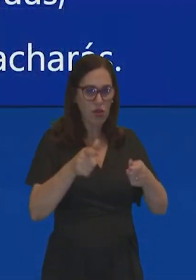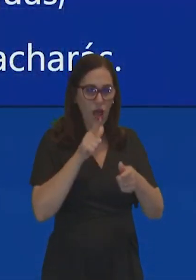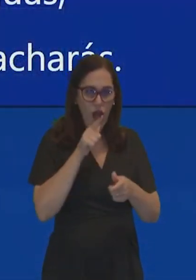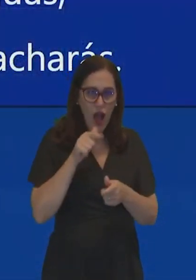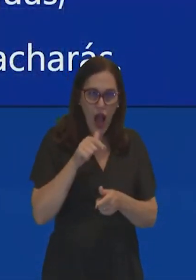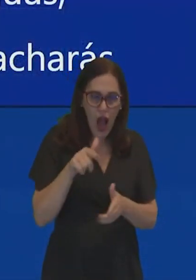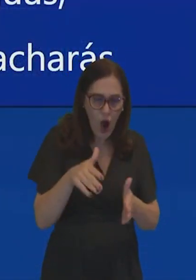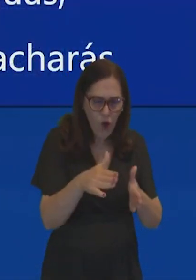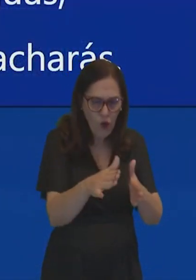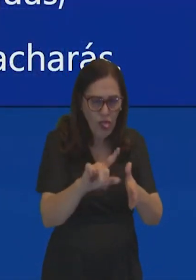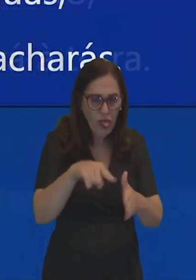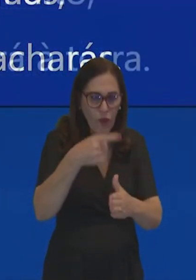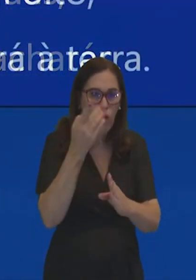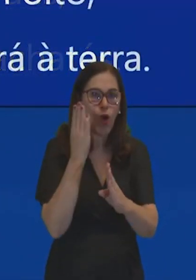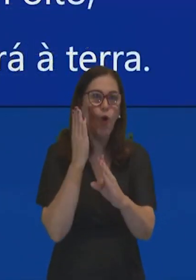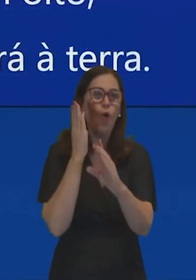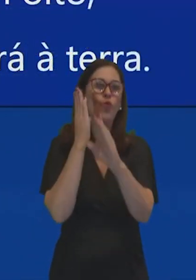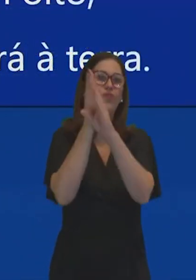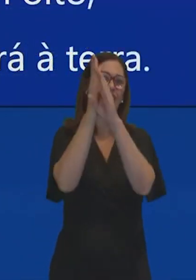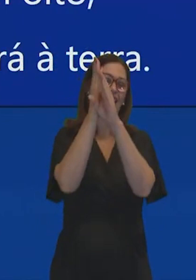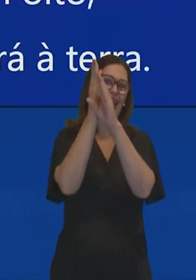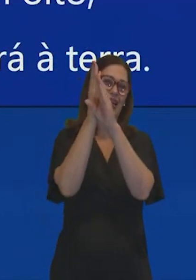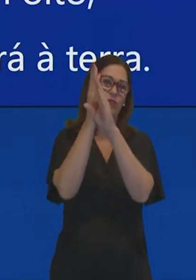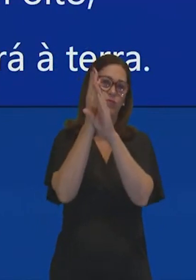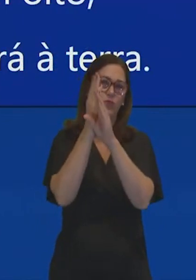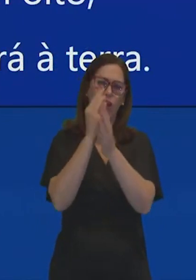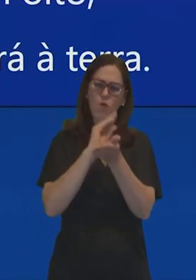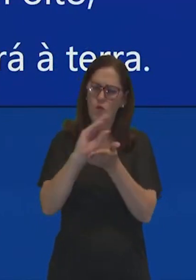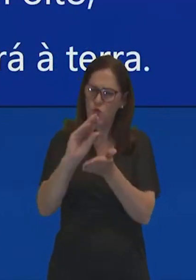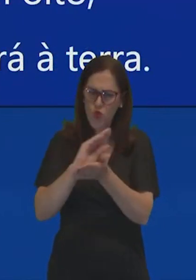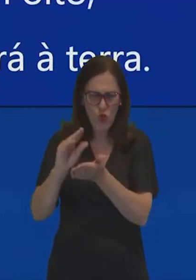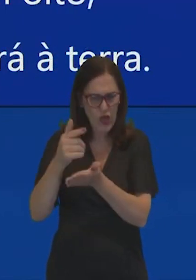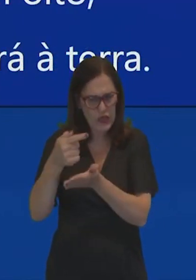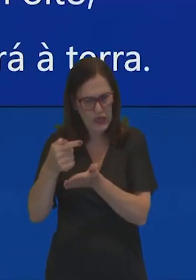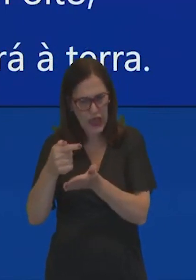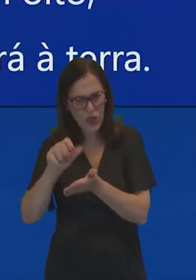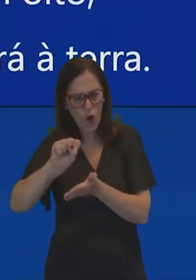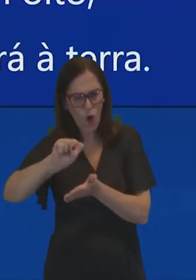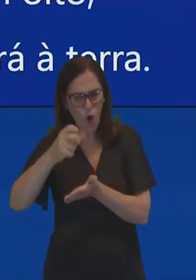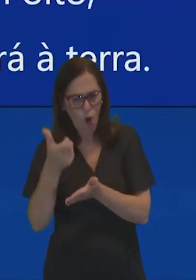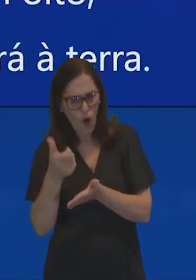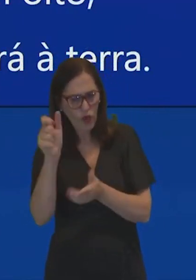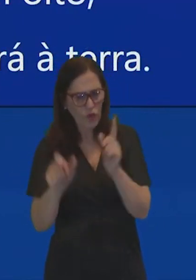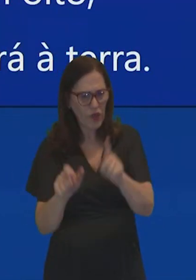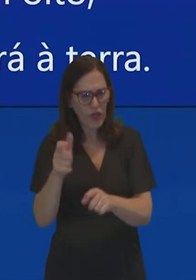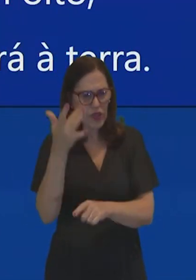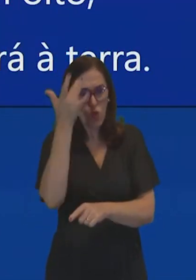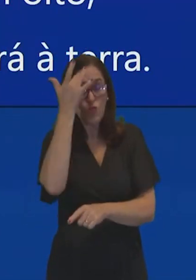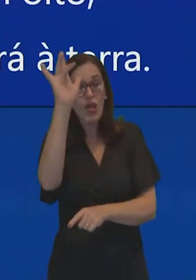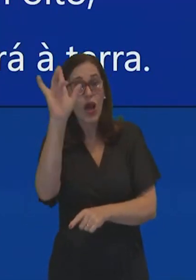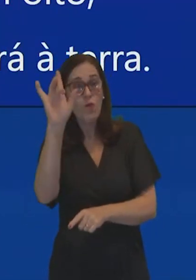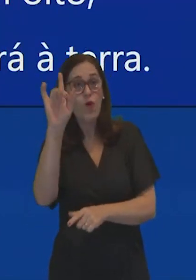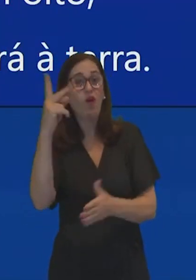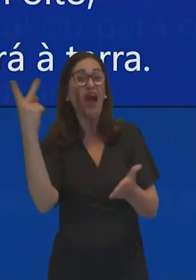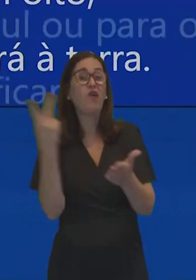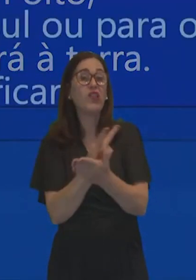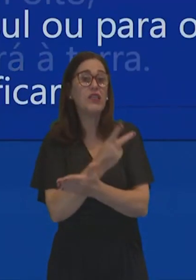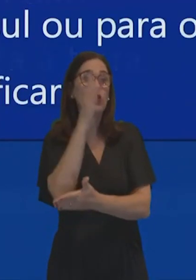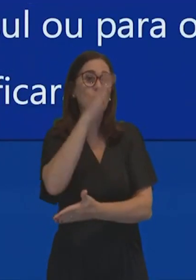muitos dias o acharás. Reparte com 7 e ainda com 8, porque não sabes que mal haverá sobre a